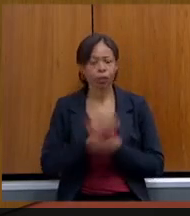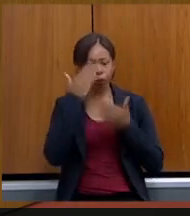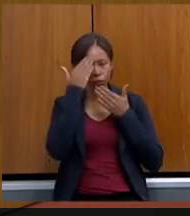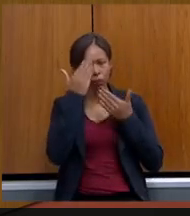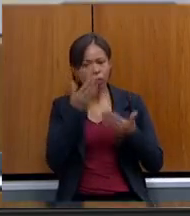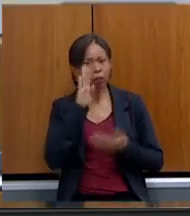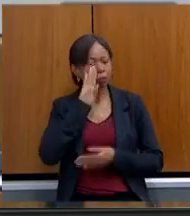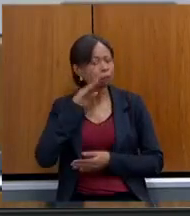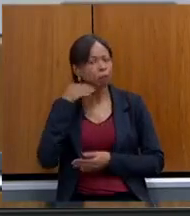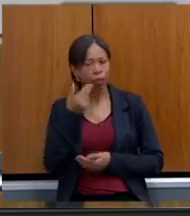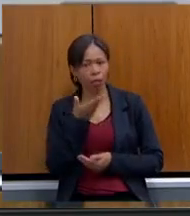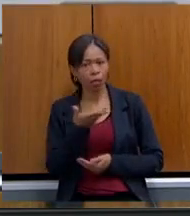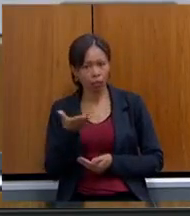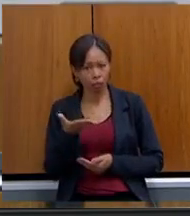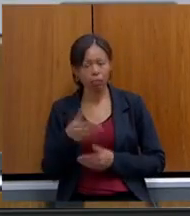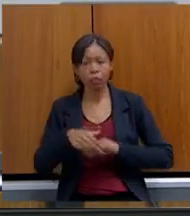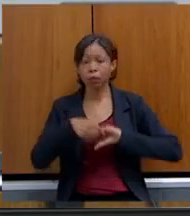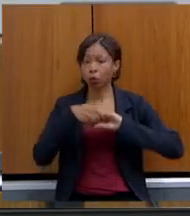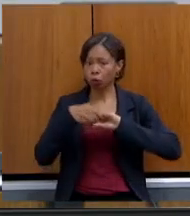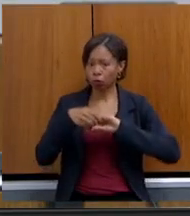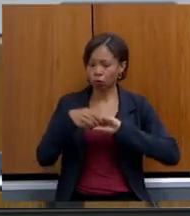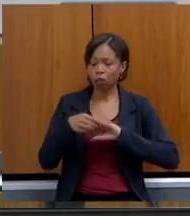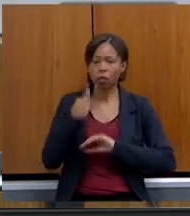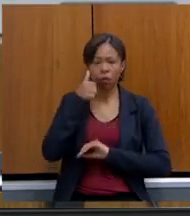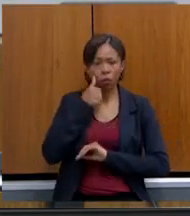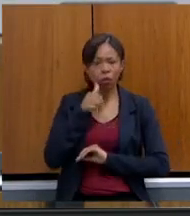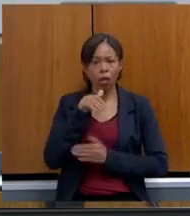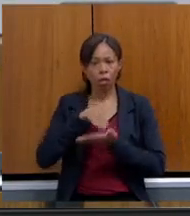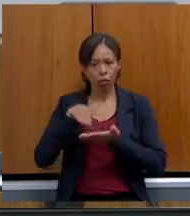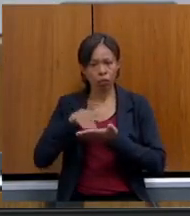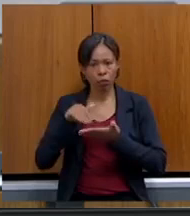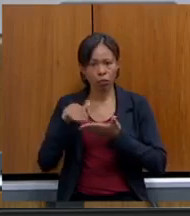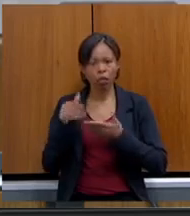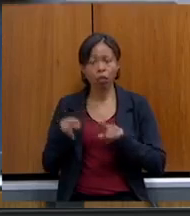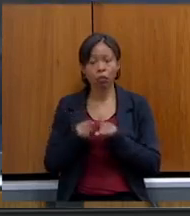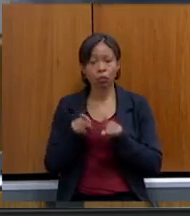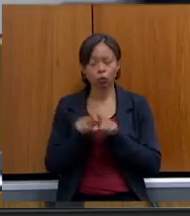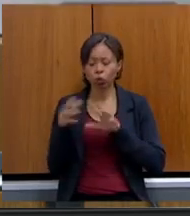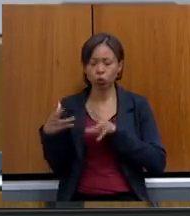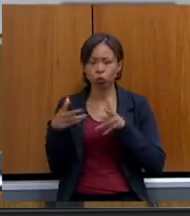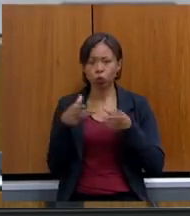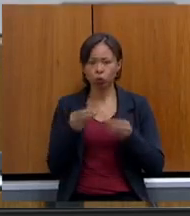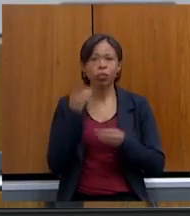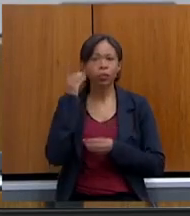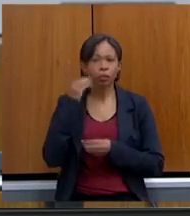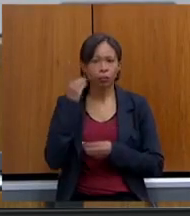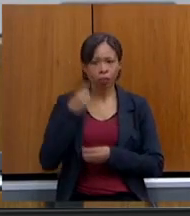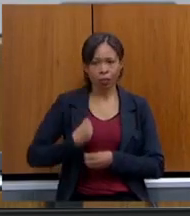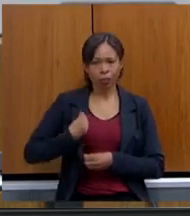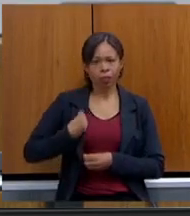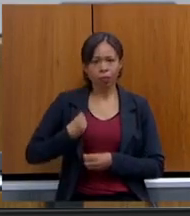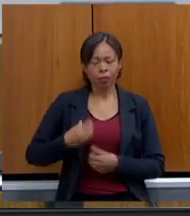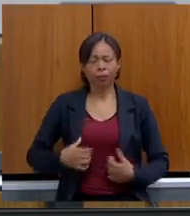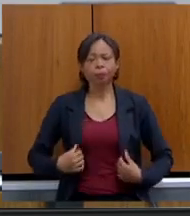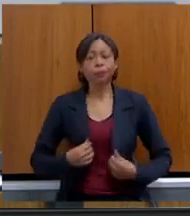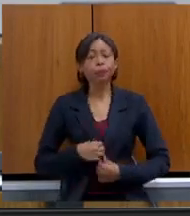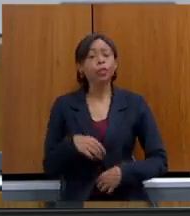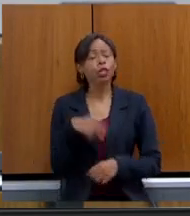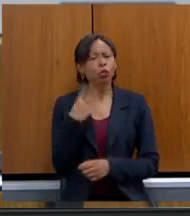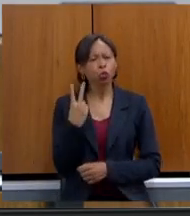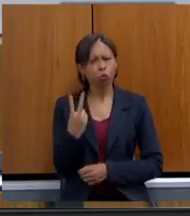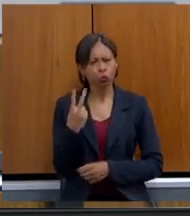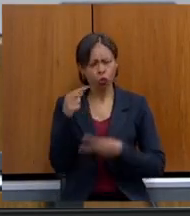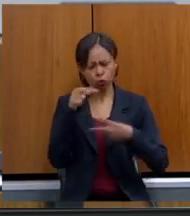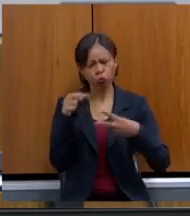Deputado Beatriz comprimento aqui nossa secretária e todos os deputados presentes o secretário: que eu quero aqui destacar